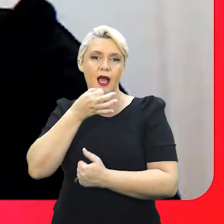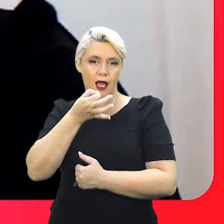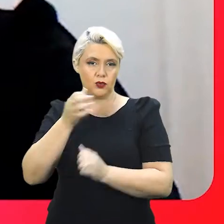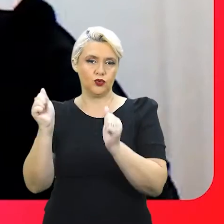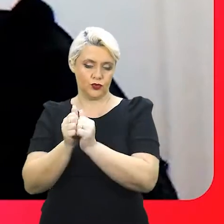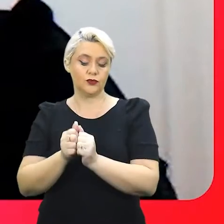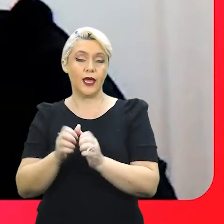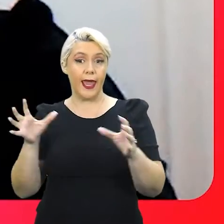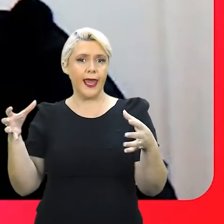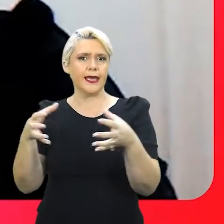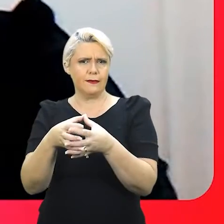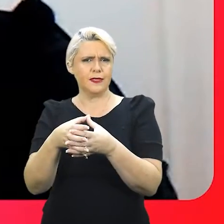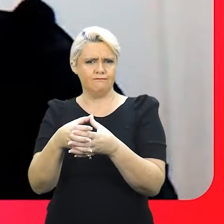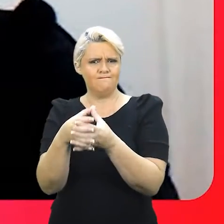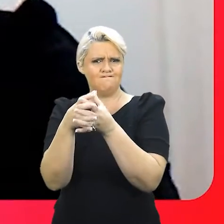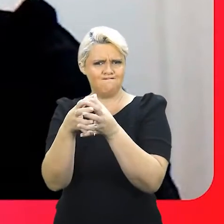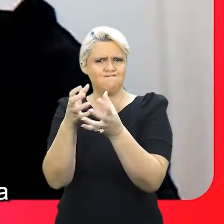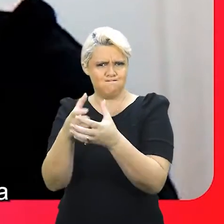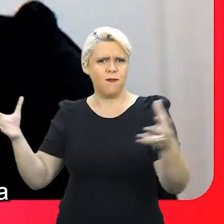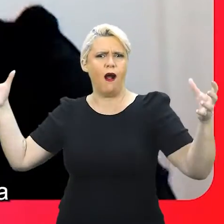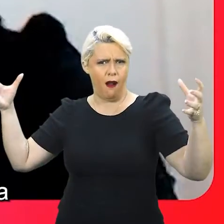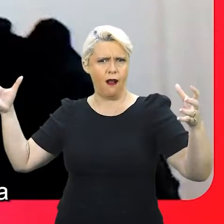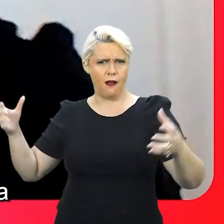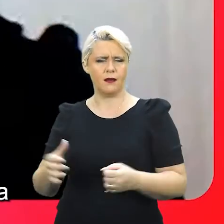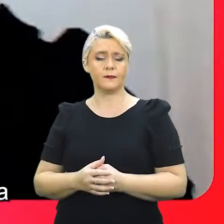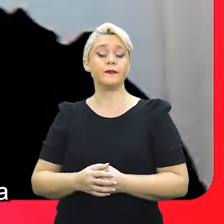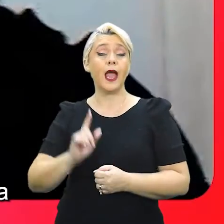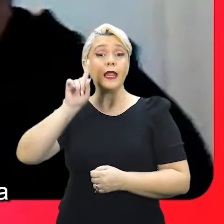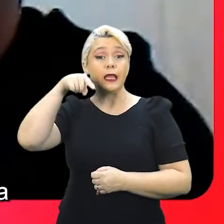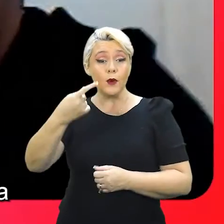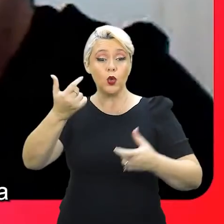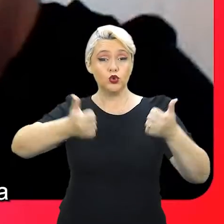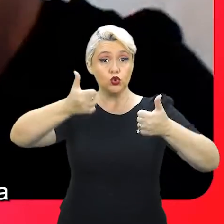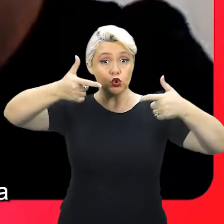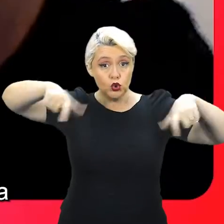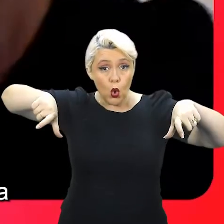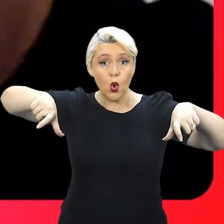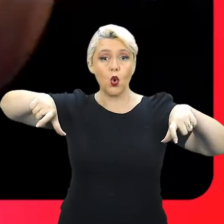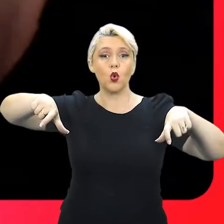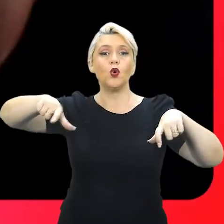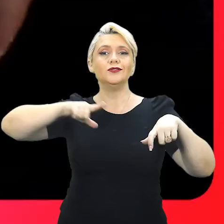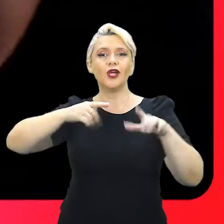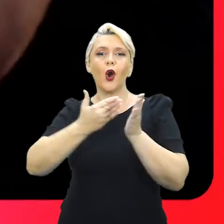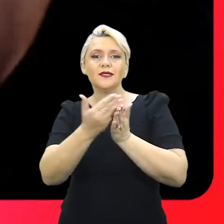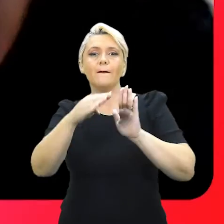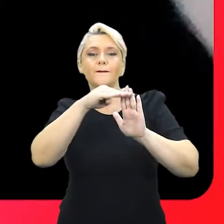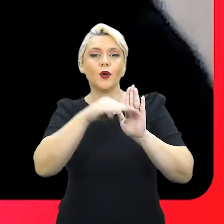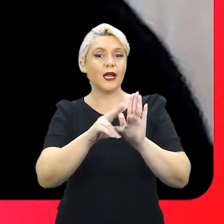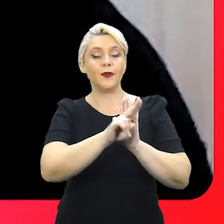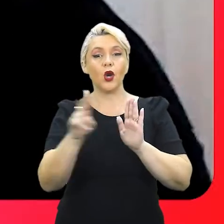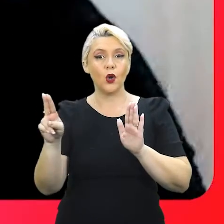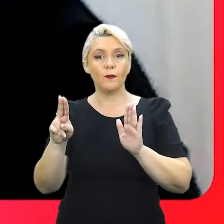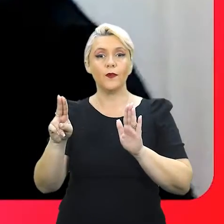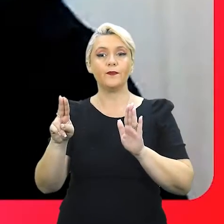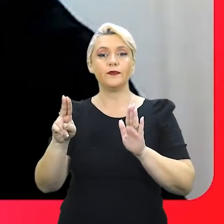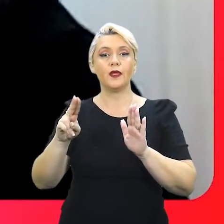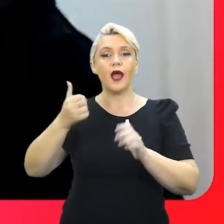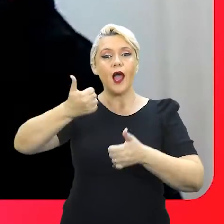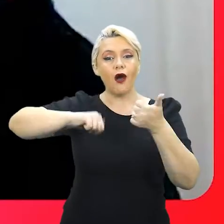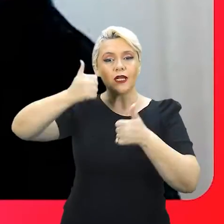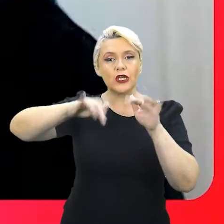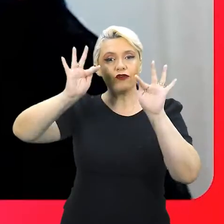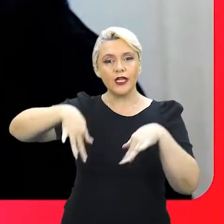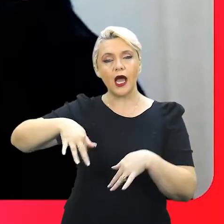Né? Era uma Uhum, equipe gigantesca, porque depois do jogo vinha esse programa chamado Balanço Final,